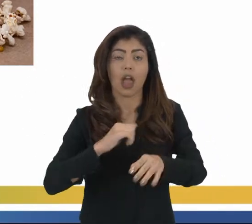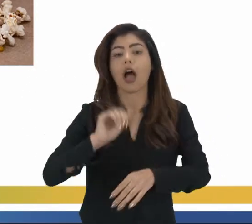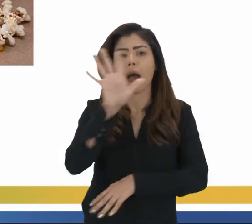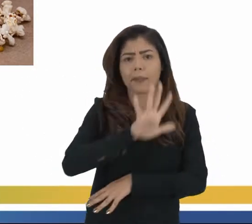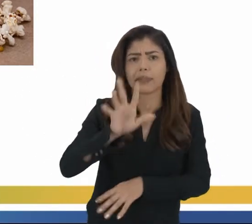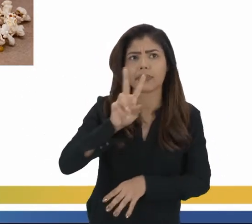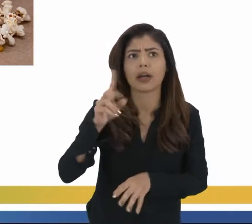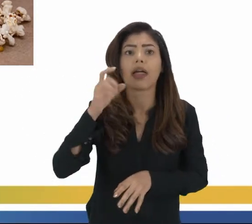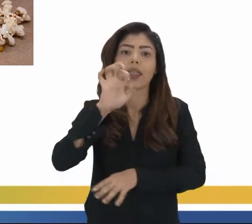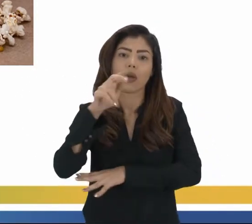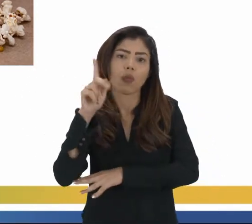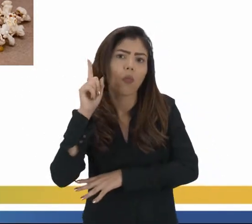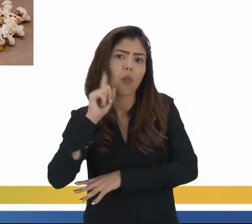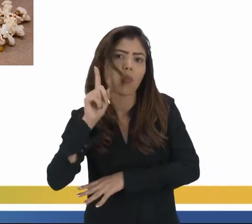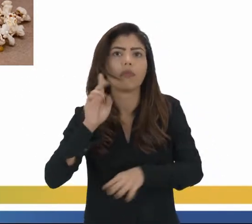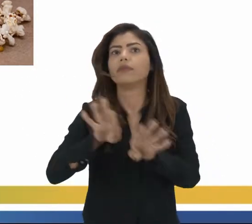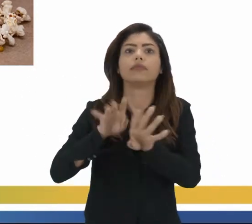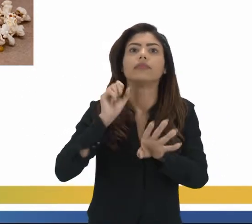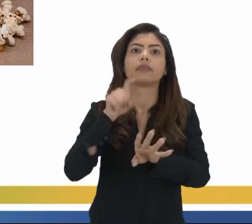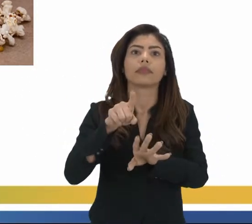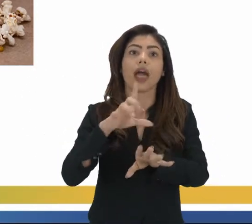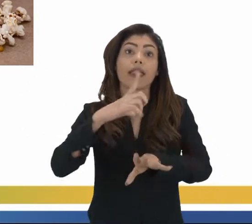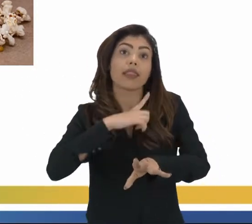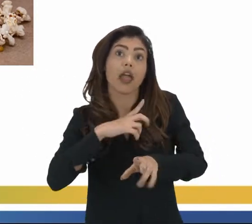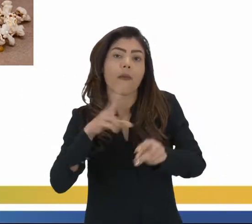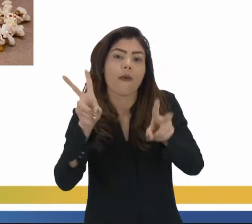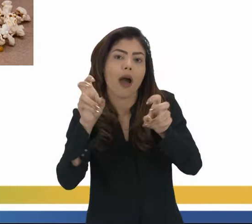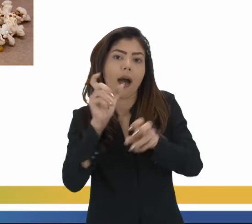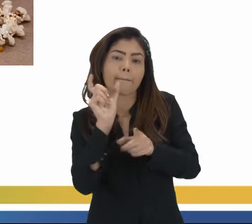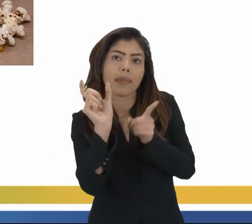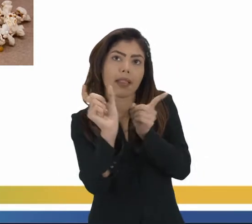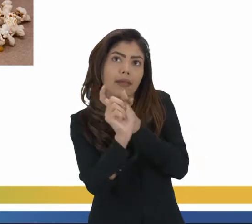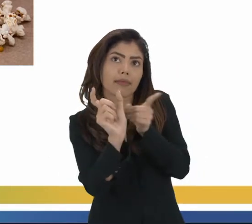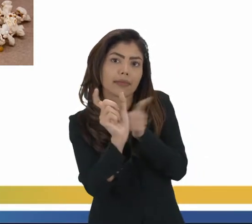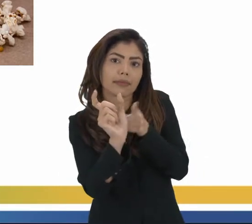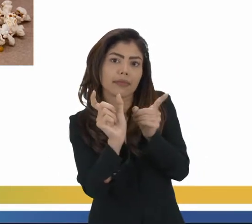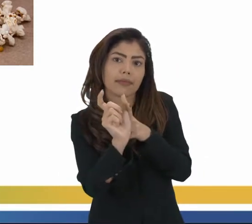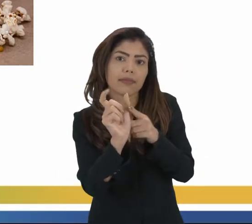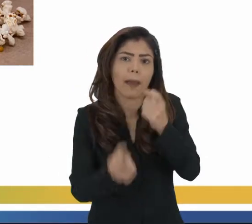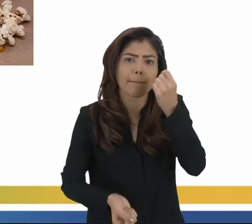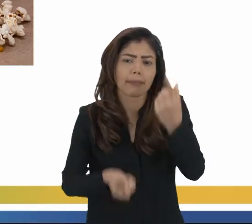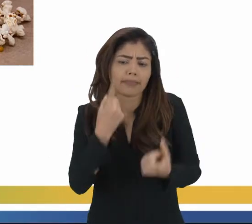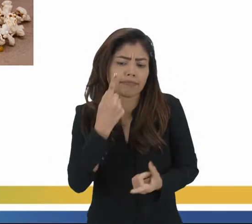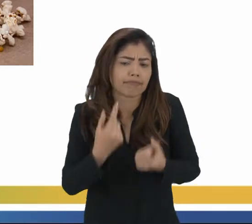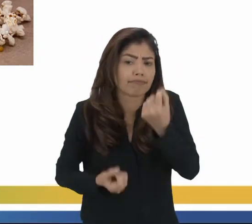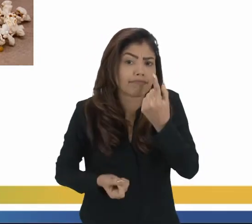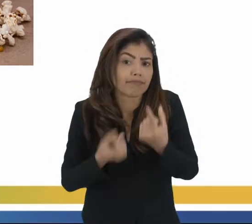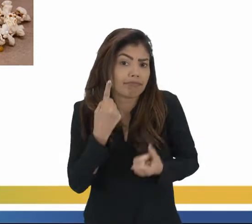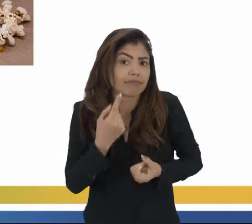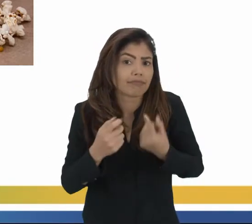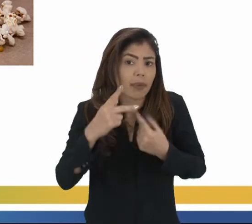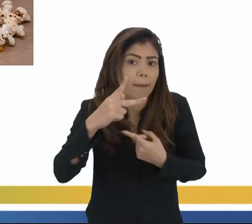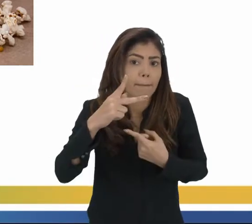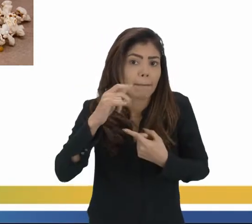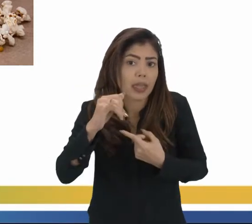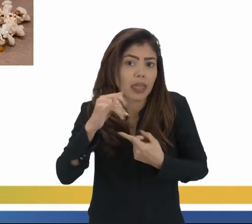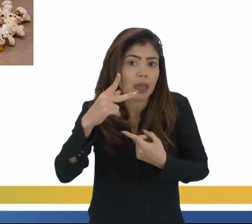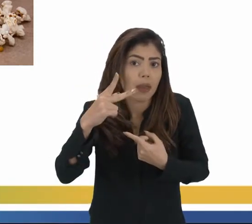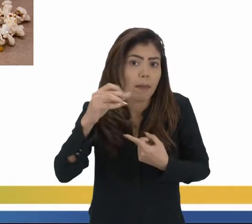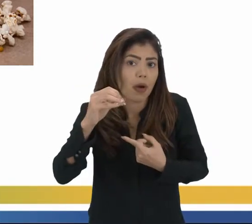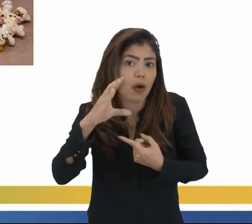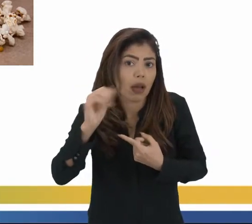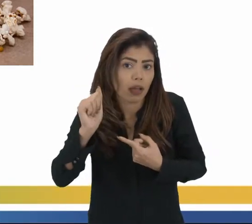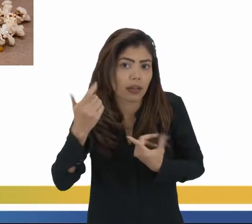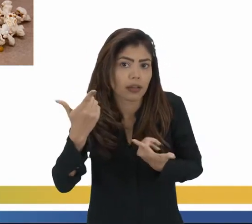Europa. E temos aí a palavra pipoca, que conhecemos no português. A palavra